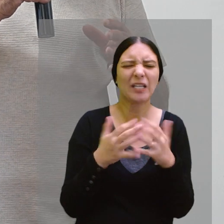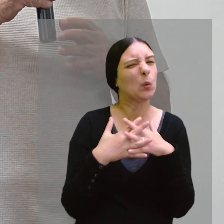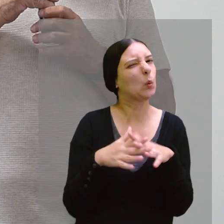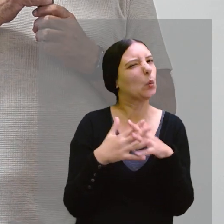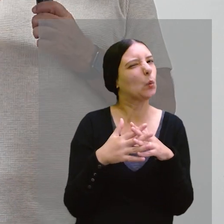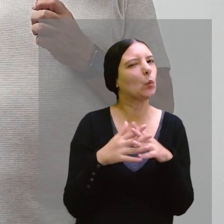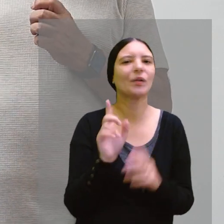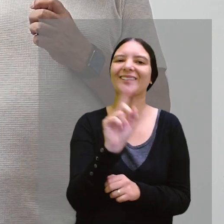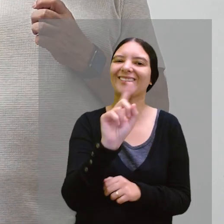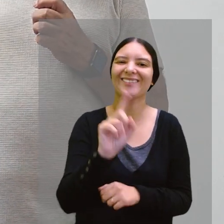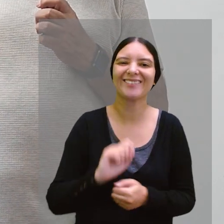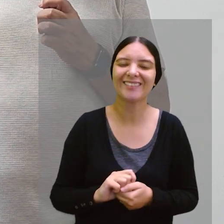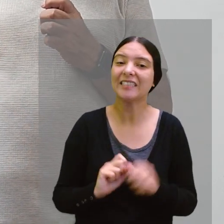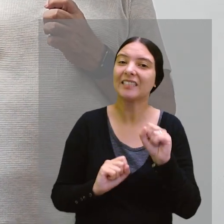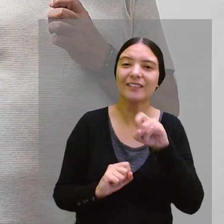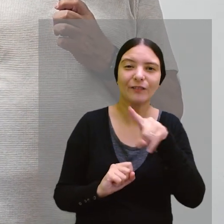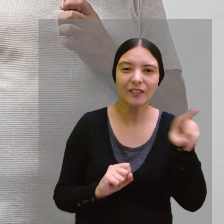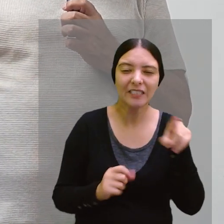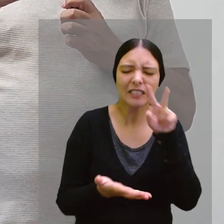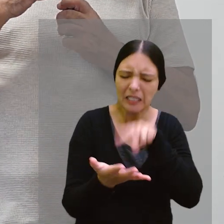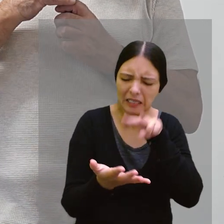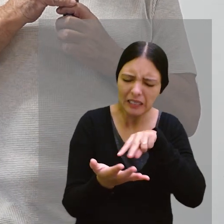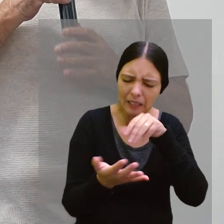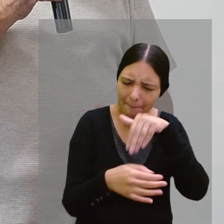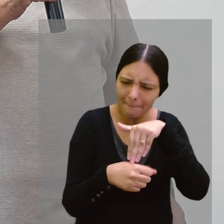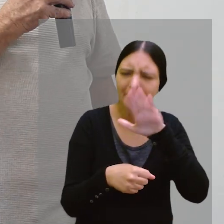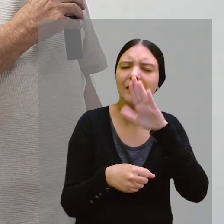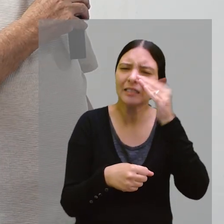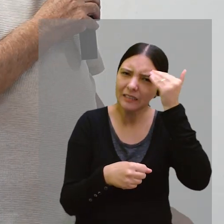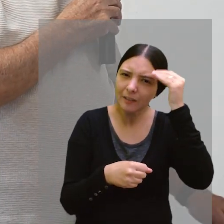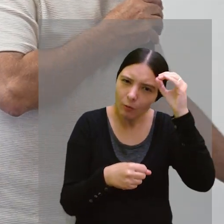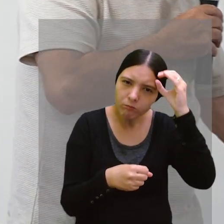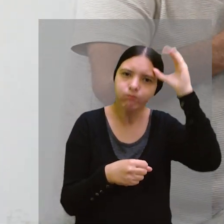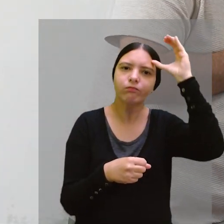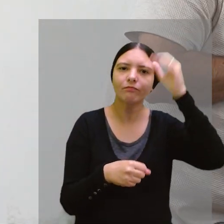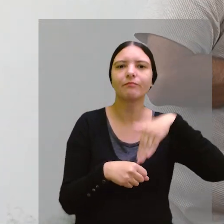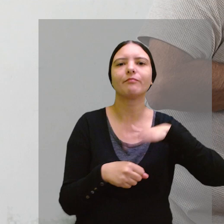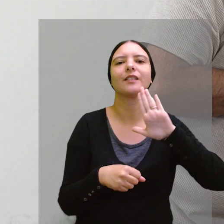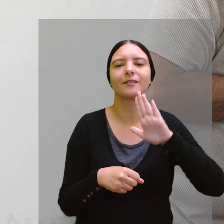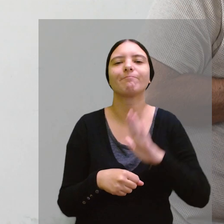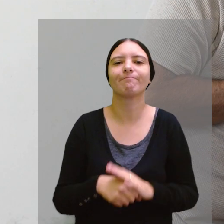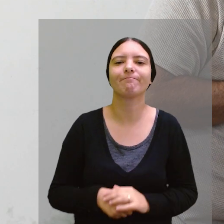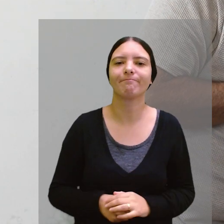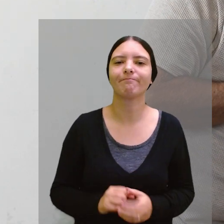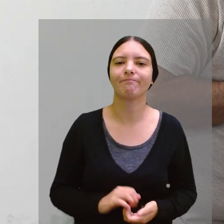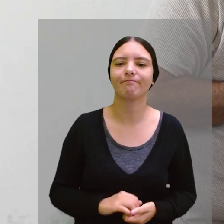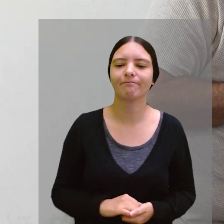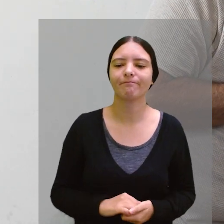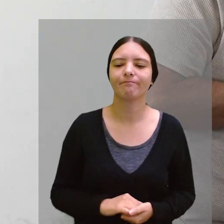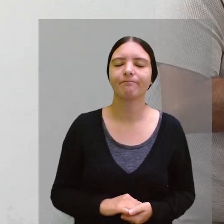confuso, mas não é não. Quanto mais vocês lerem, melhor vocês vão compreender a realidade.